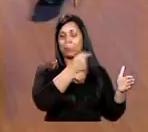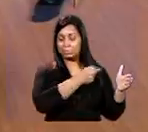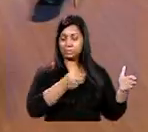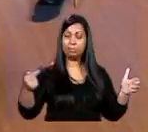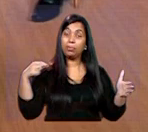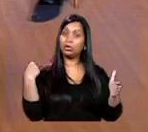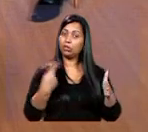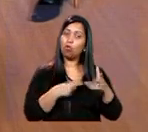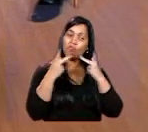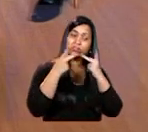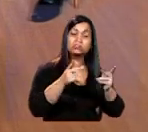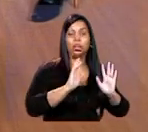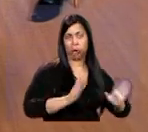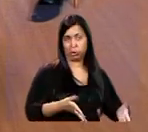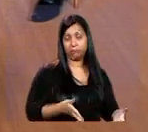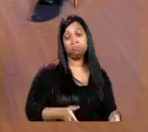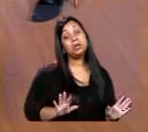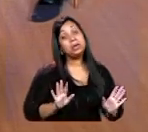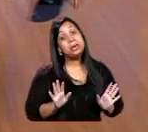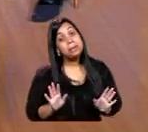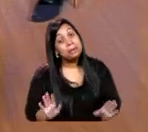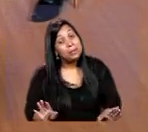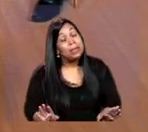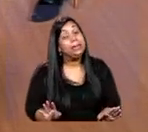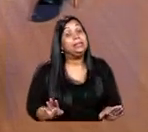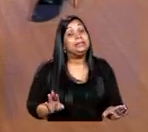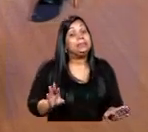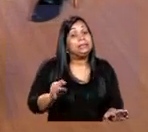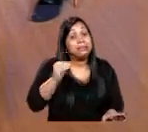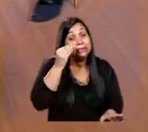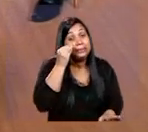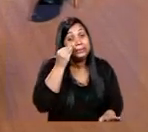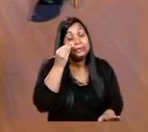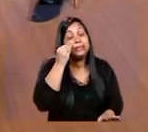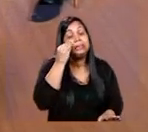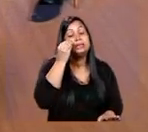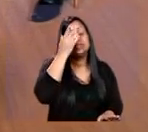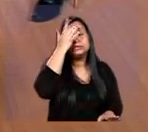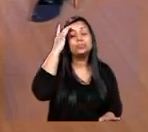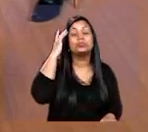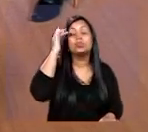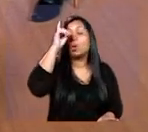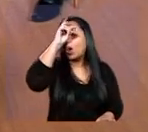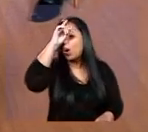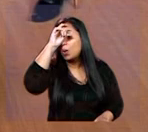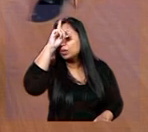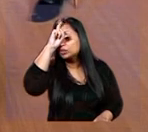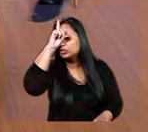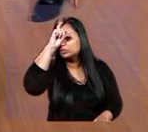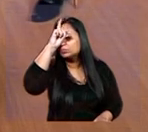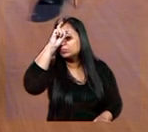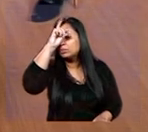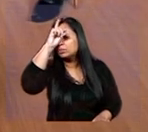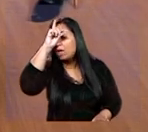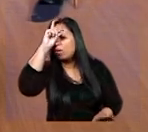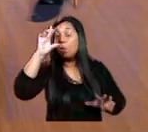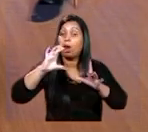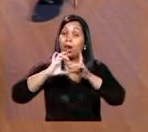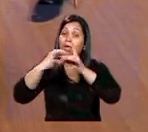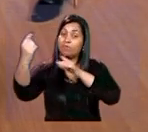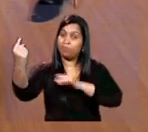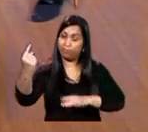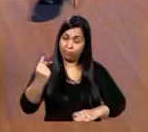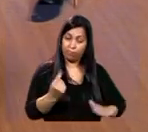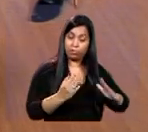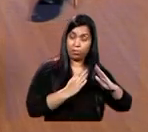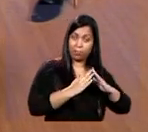1 semana. Mas a gente tenta, para os pacientes de deshospitalização, que está saindo do hospital, a gente tenta fazer